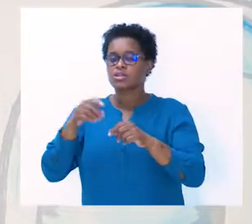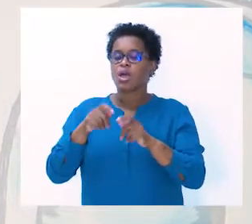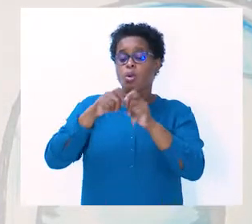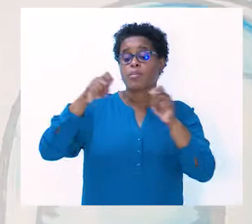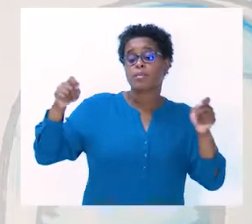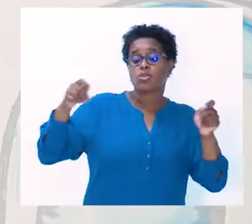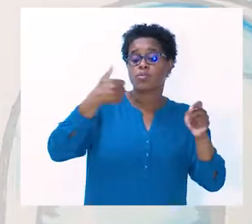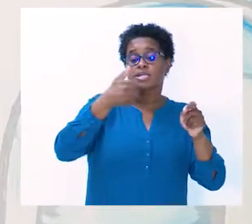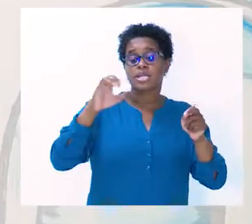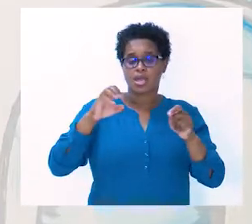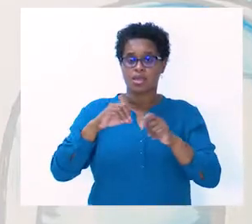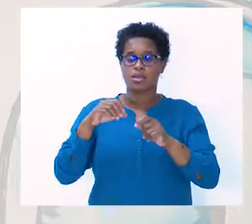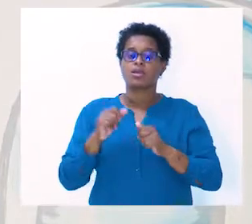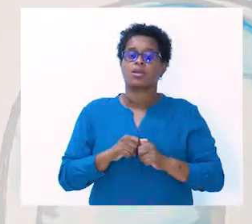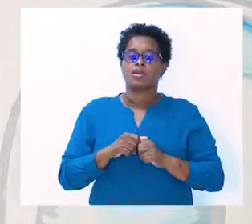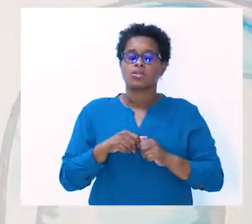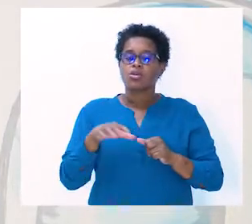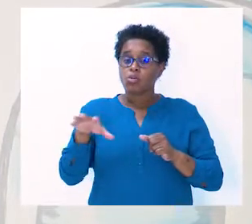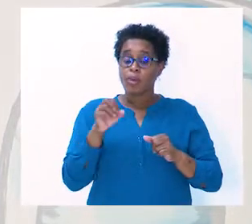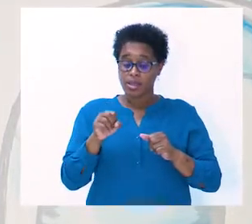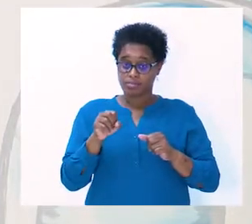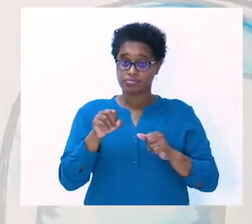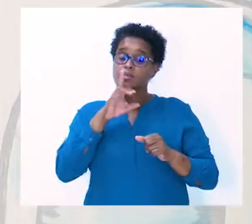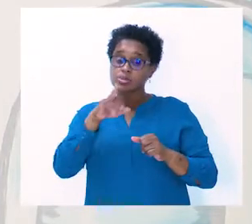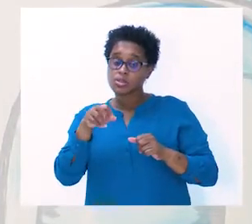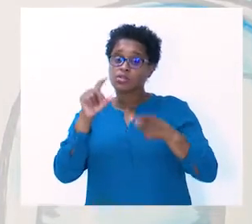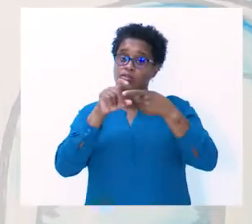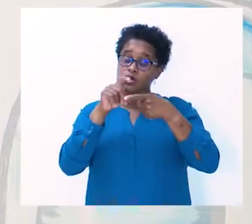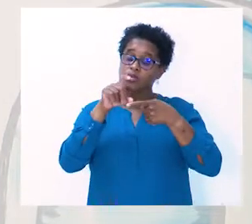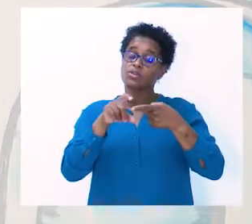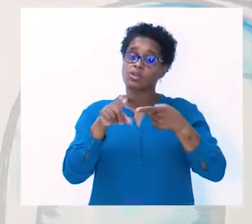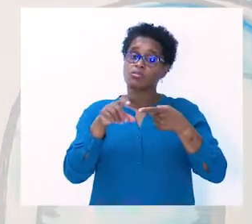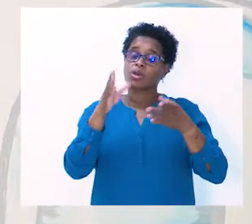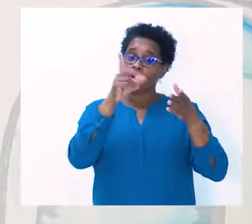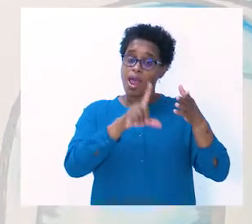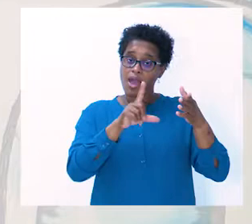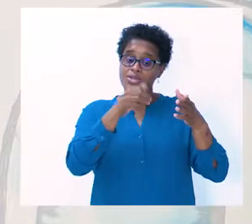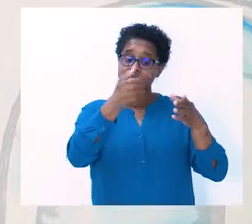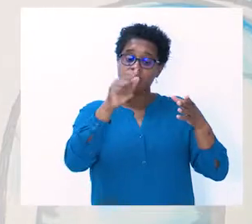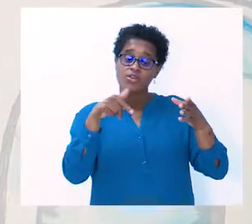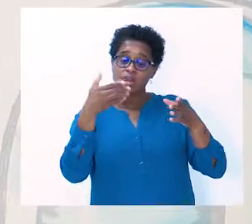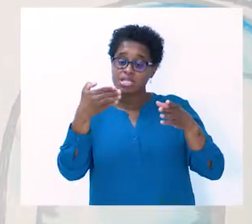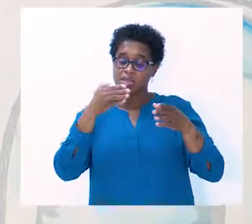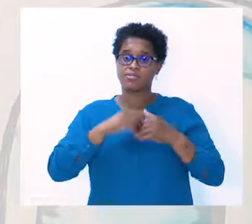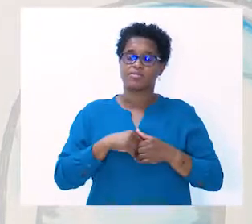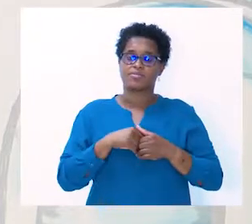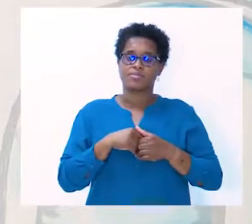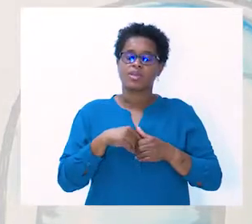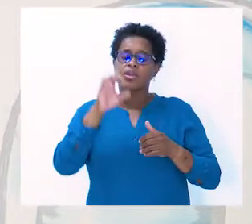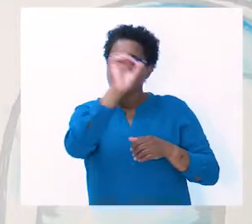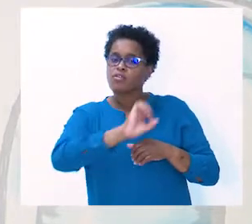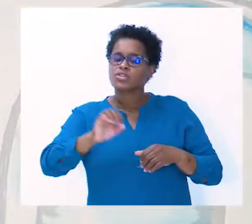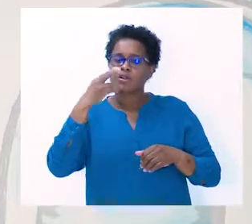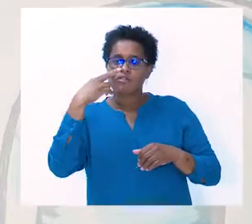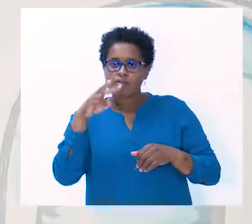Dá o comprimento BC. Pegamos esse resultado e dividimos pelo lado correspondente, 5,7. E